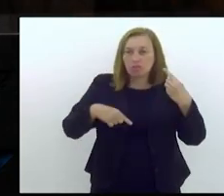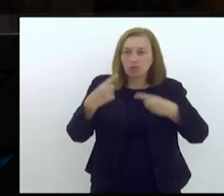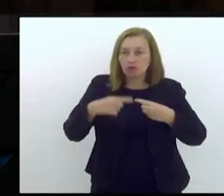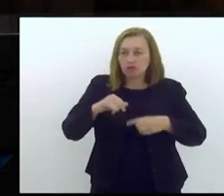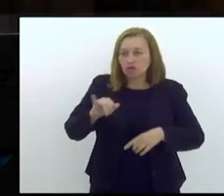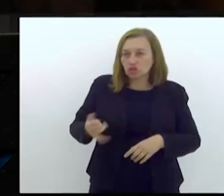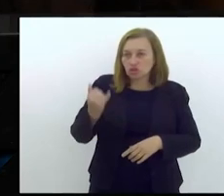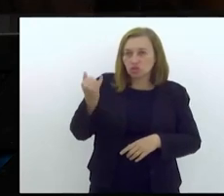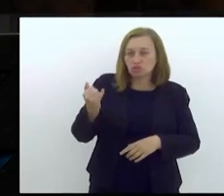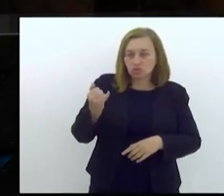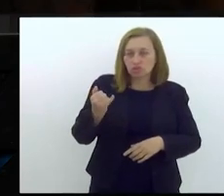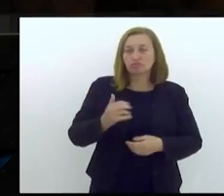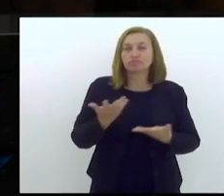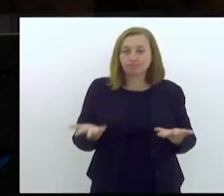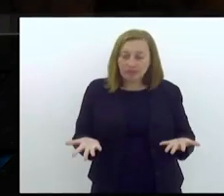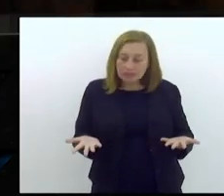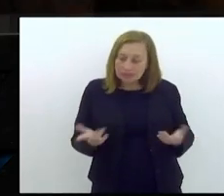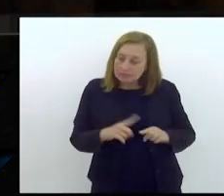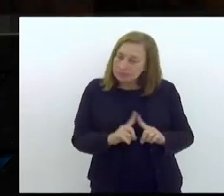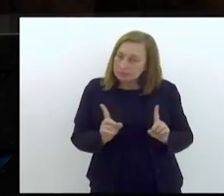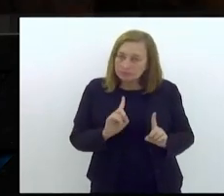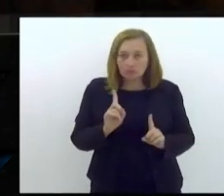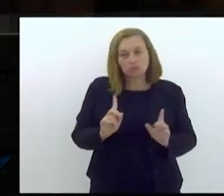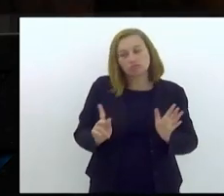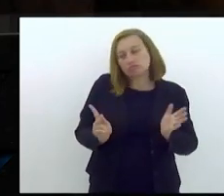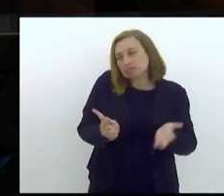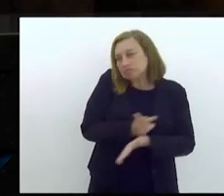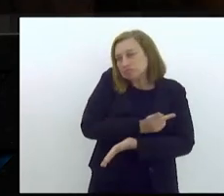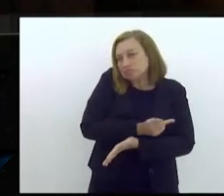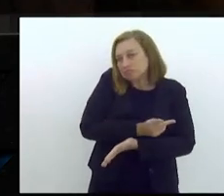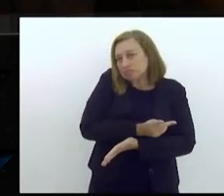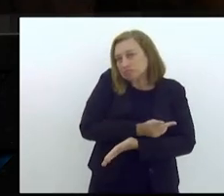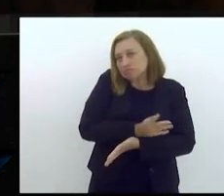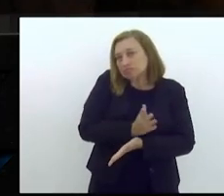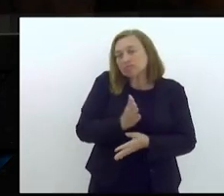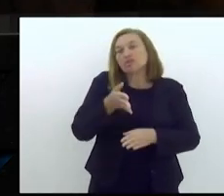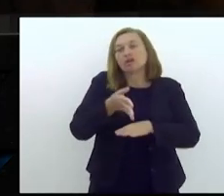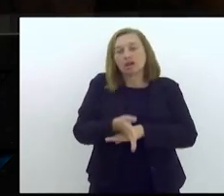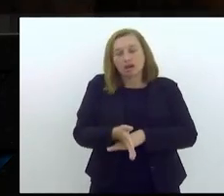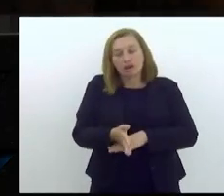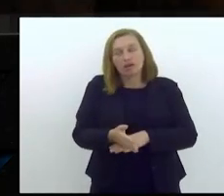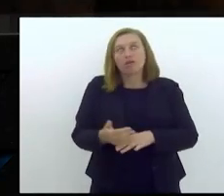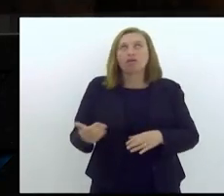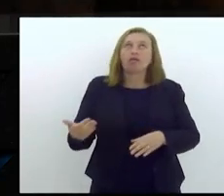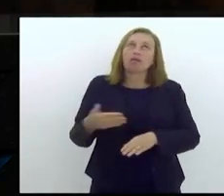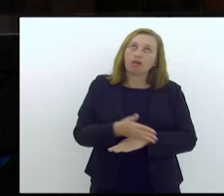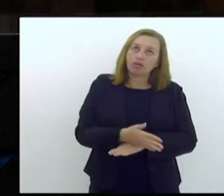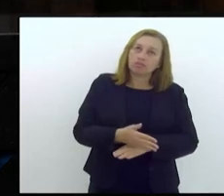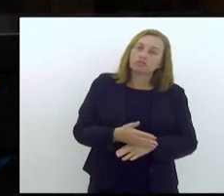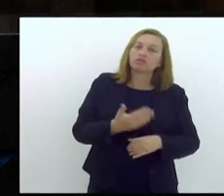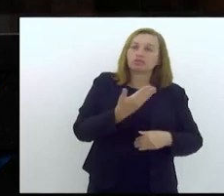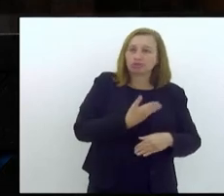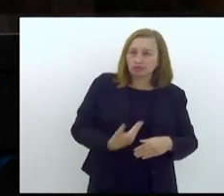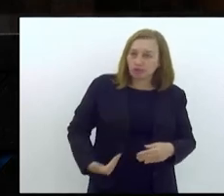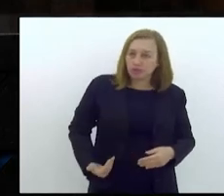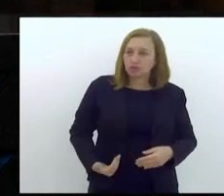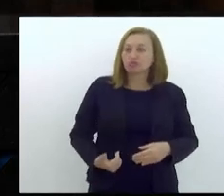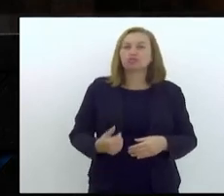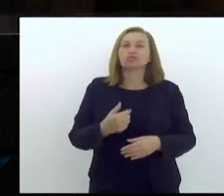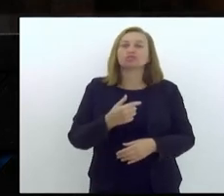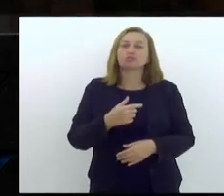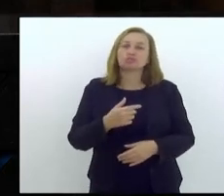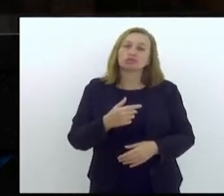da dívida Mas isso não acontece entre o governo e sai governo